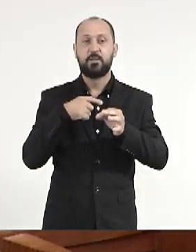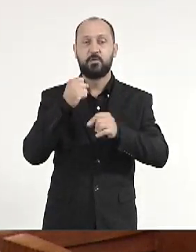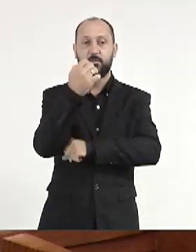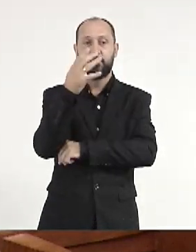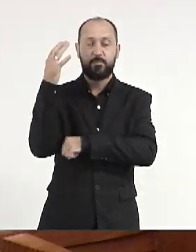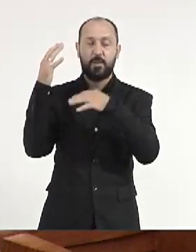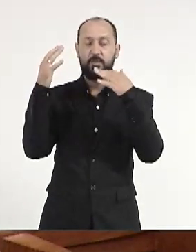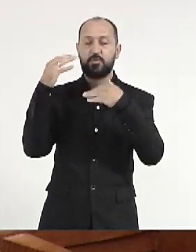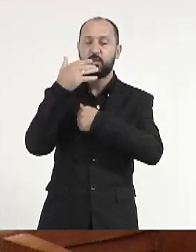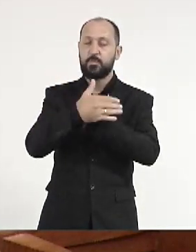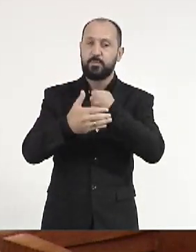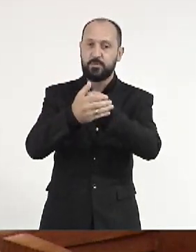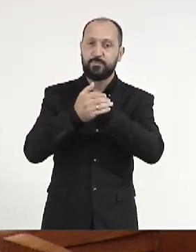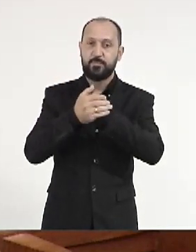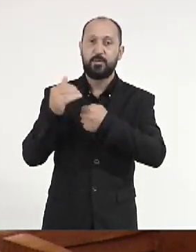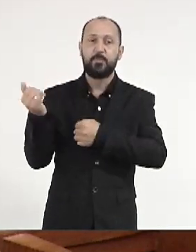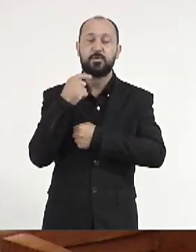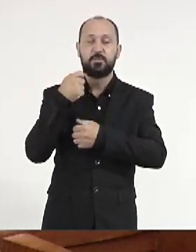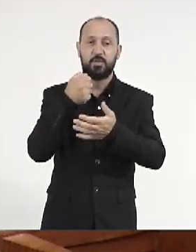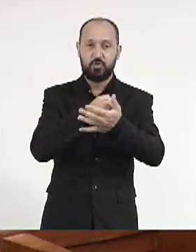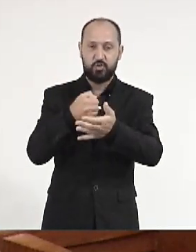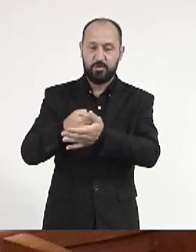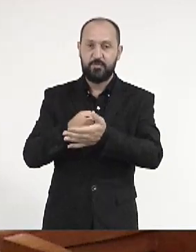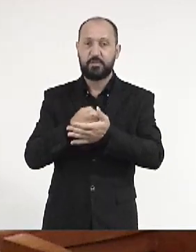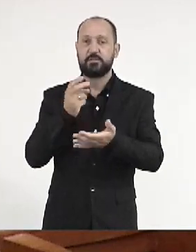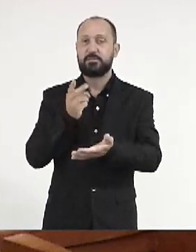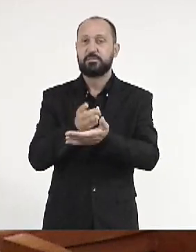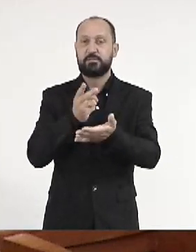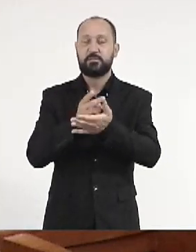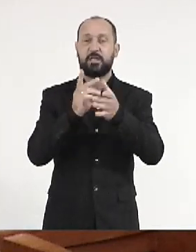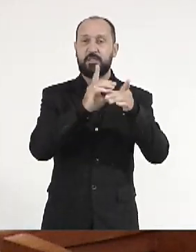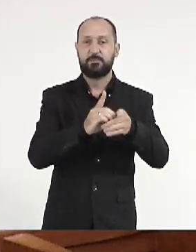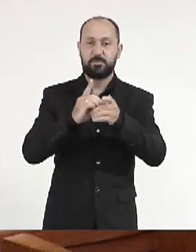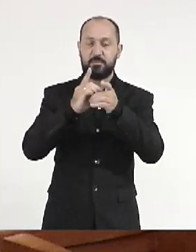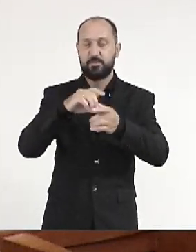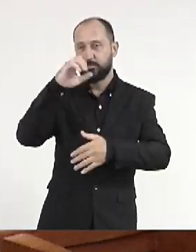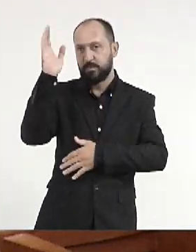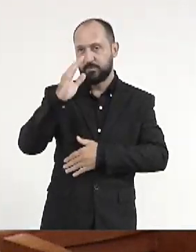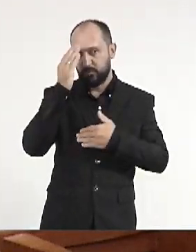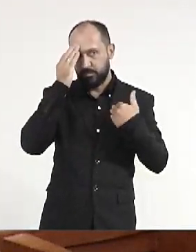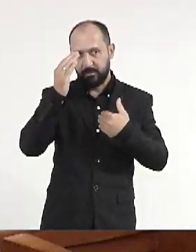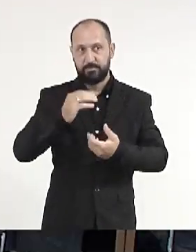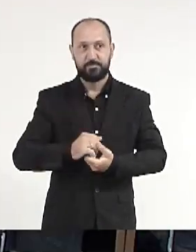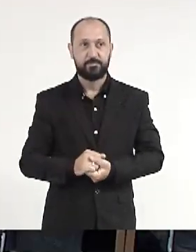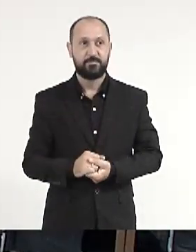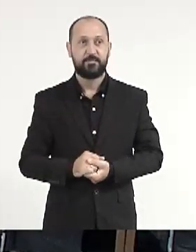ambiente protegido, é importante que a gente defenda cada vez mais a democracia no Brasil. Obrigada.